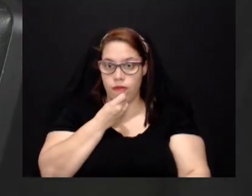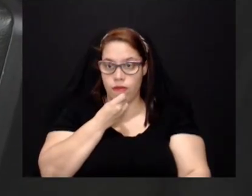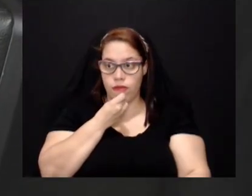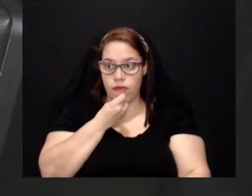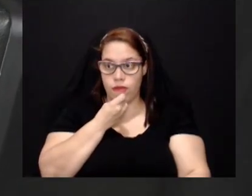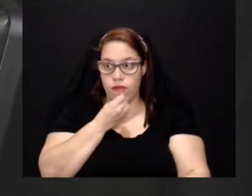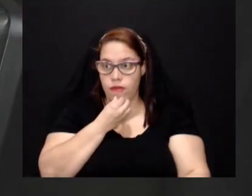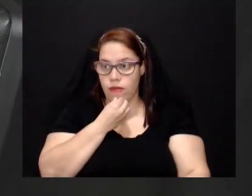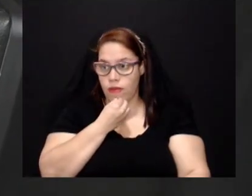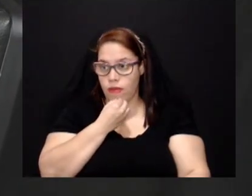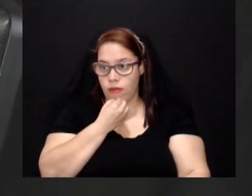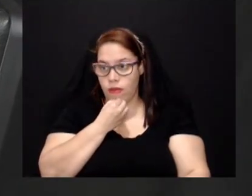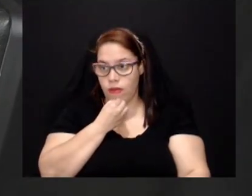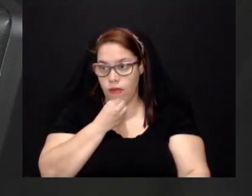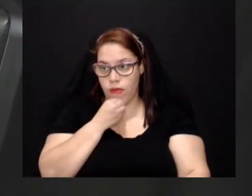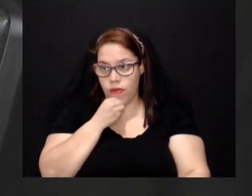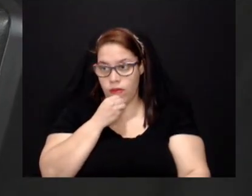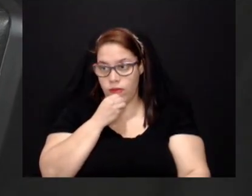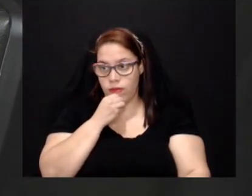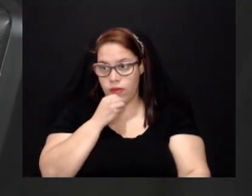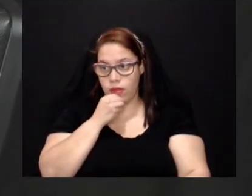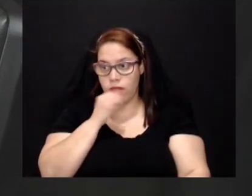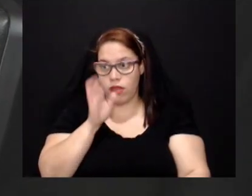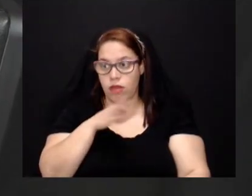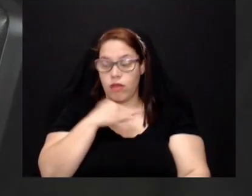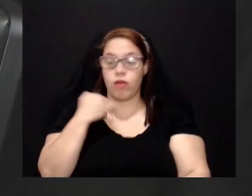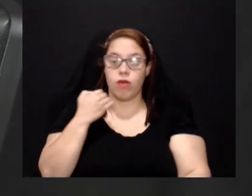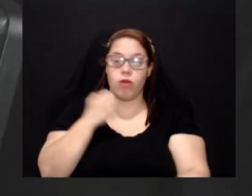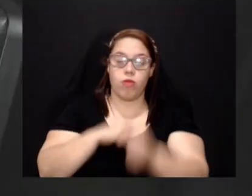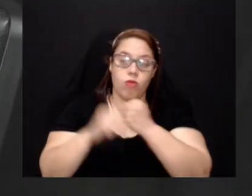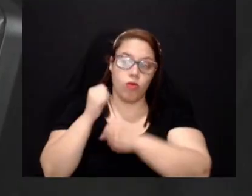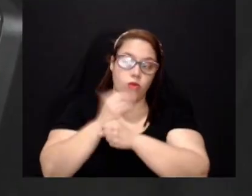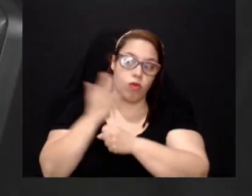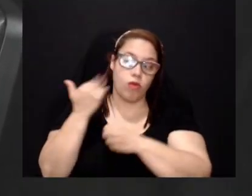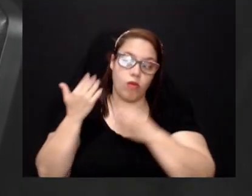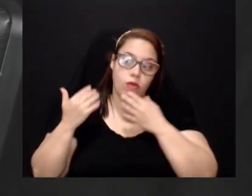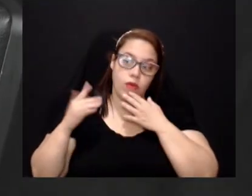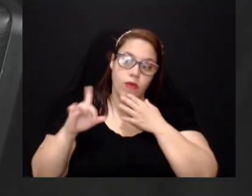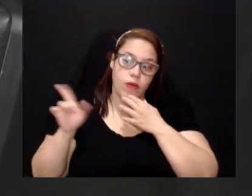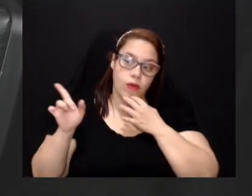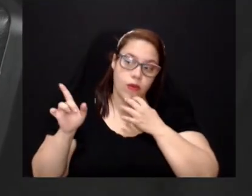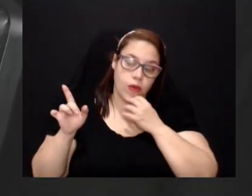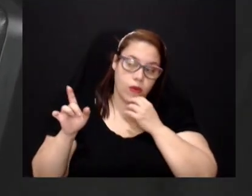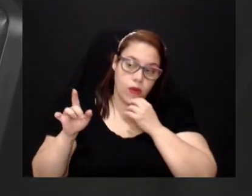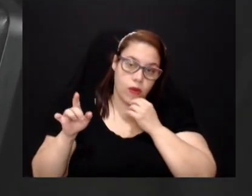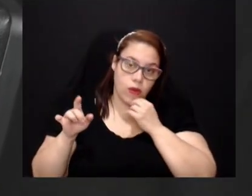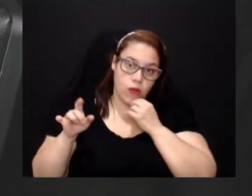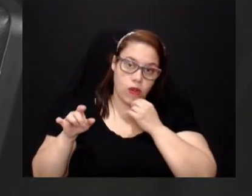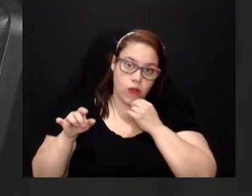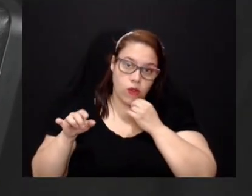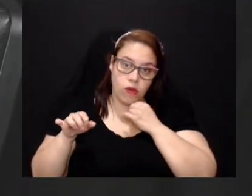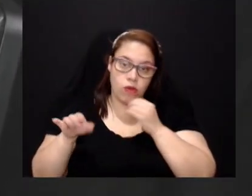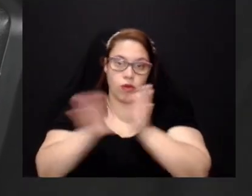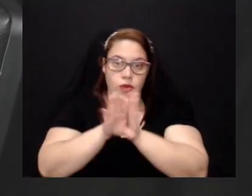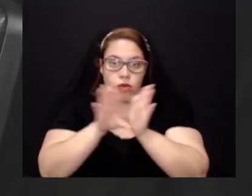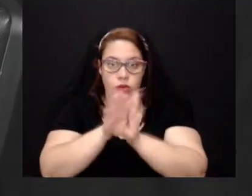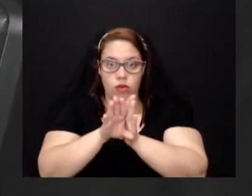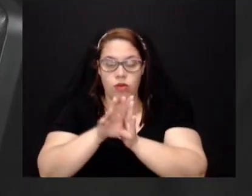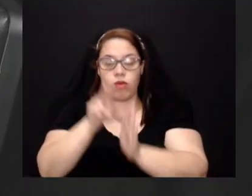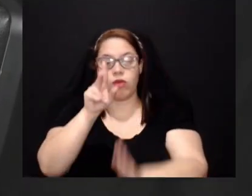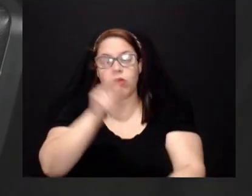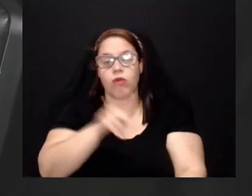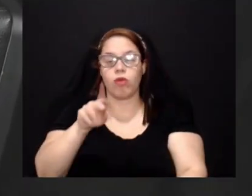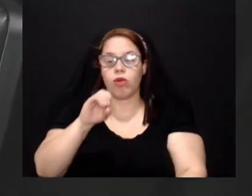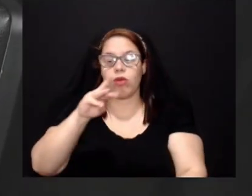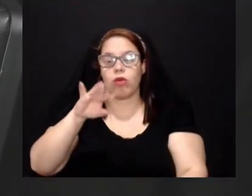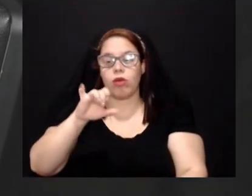ela já faleceu há poucos anos atrás, mas ela que um dia chega para o professor Wilson e fala assim, hoje lá